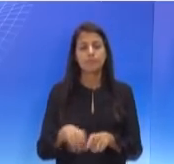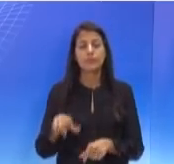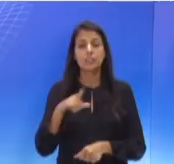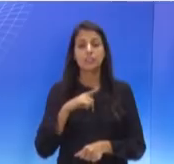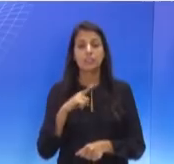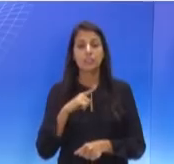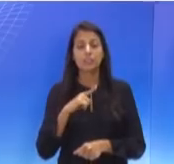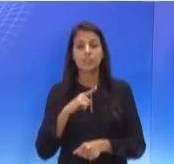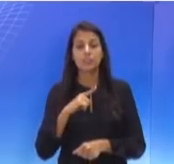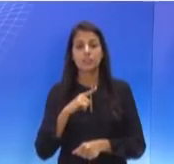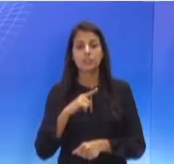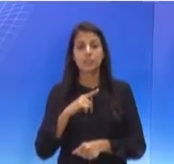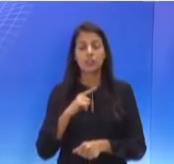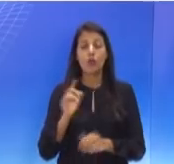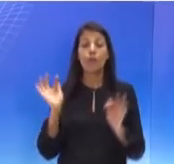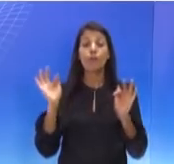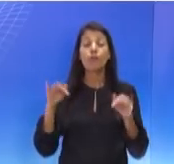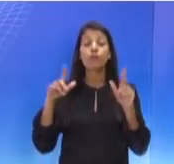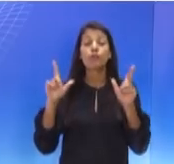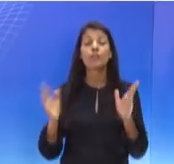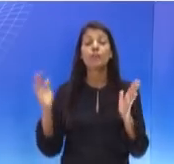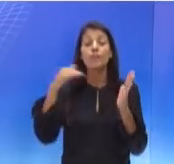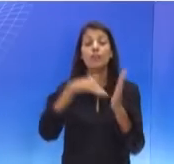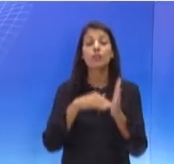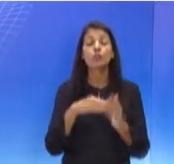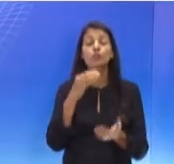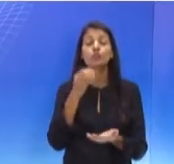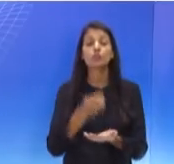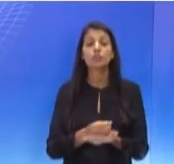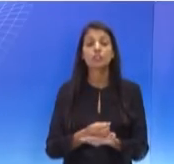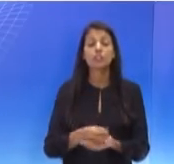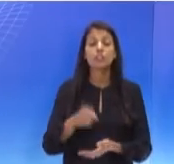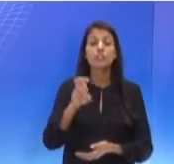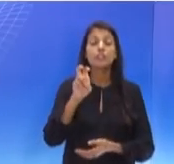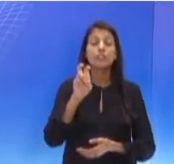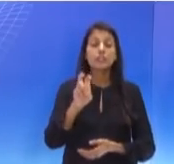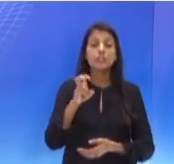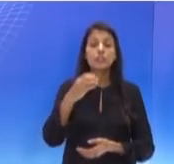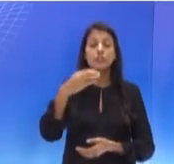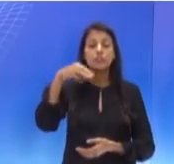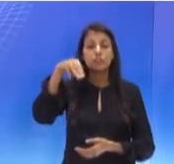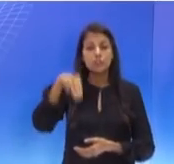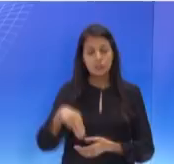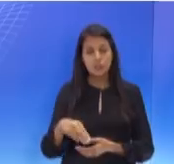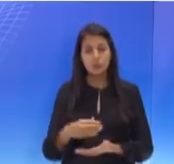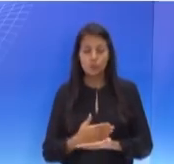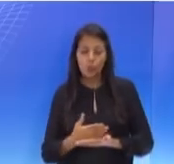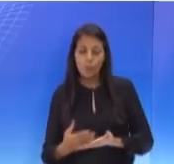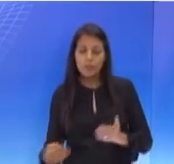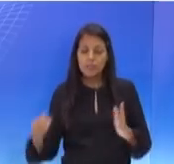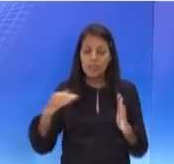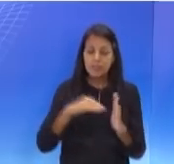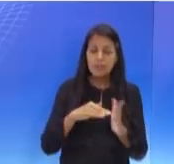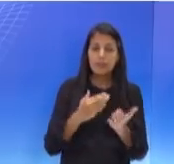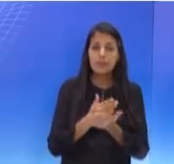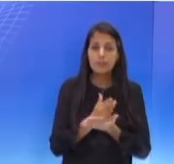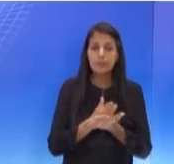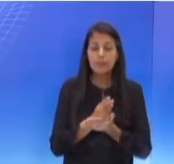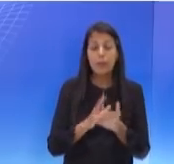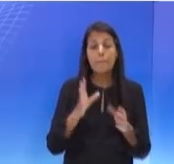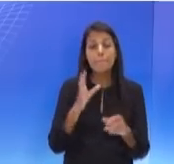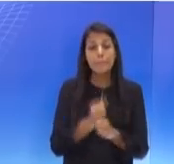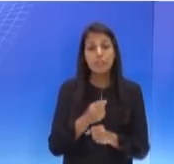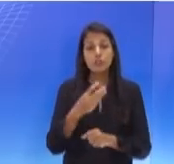taça eu vou ter 5 centímetros do início da borda até a metade, mais 4 centímetros da